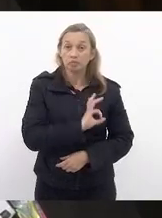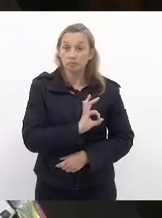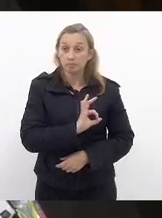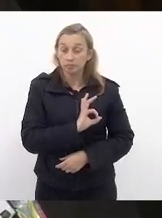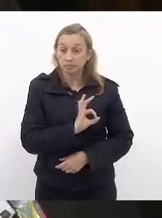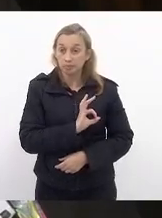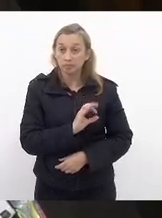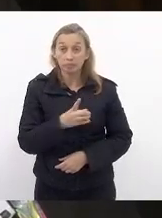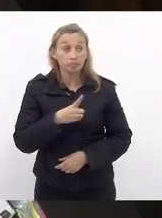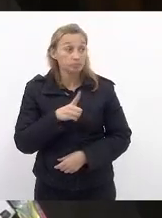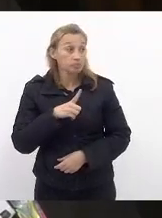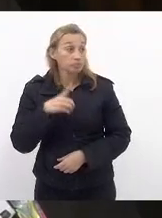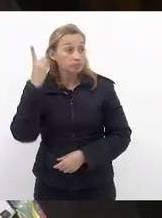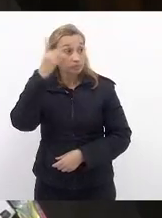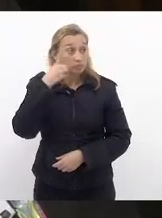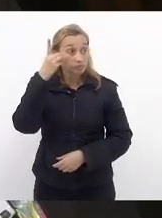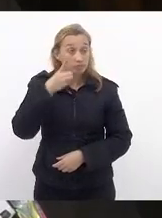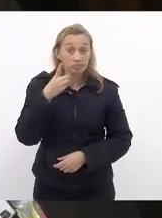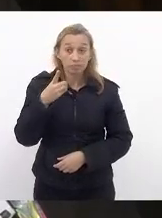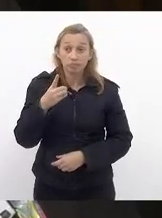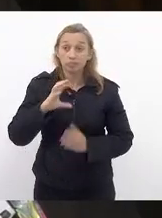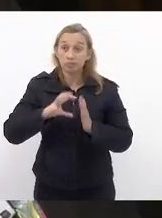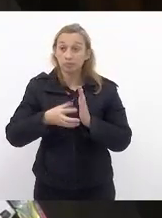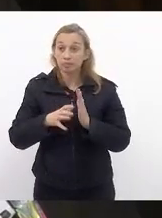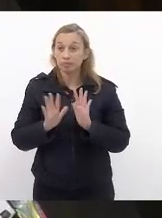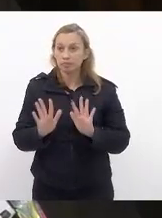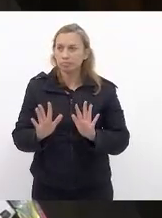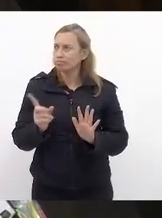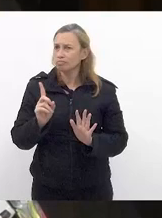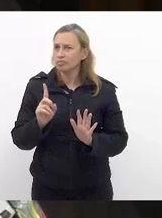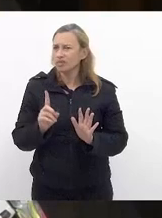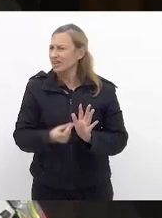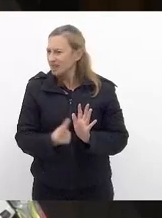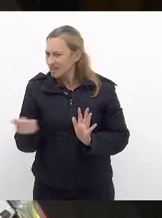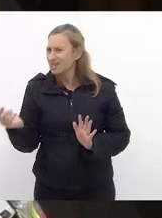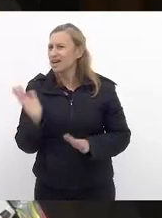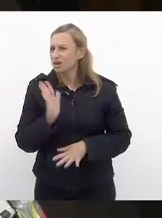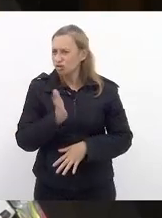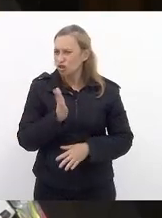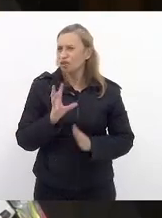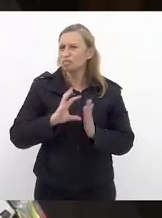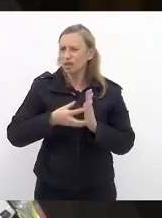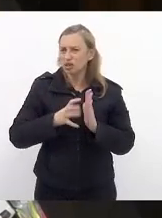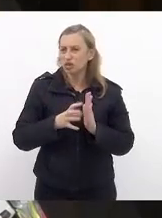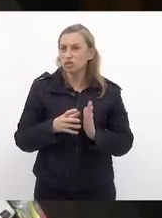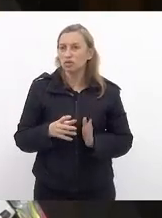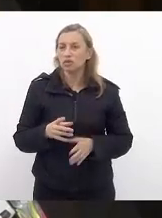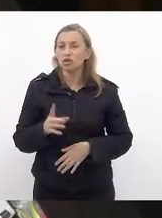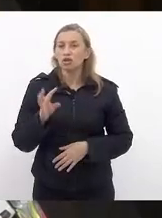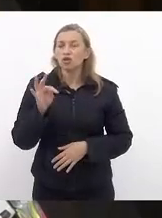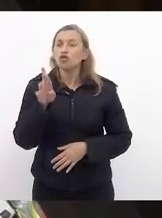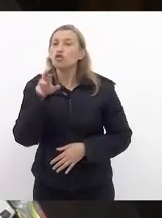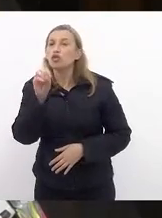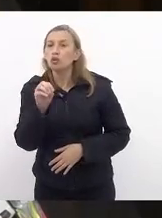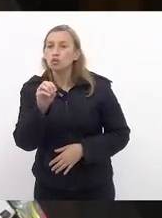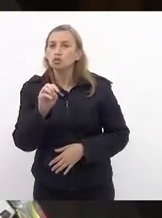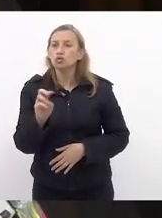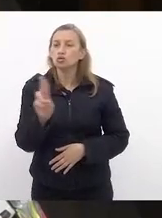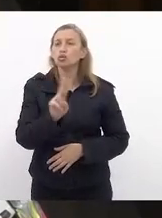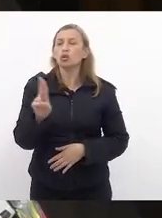tem um deputado desse partido Aliás nem mais e desse partido que tem frouxo